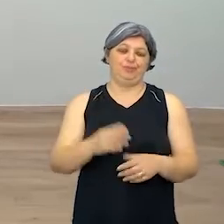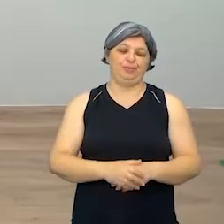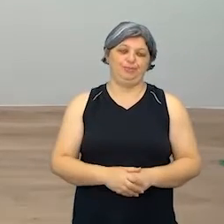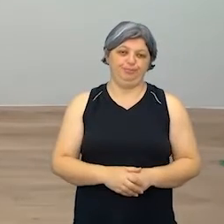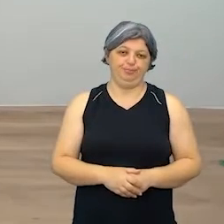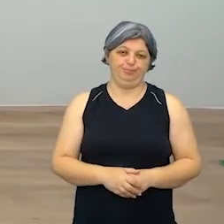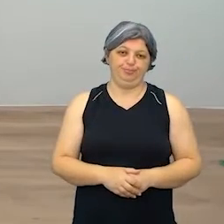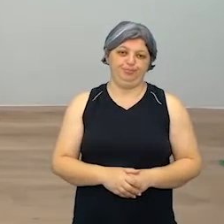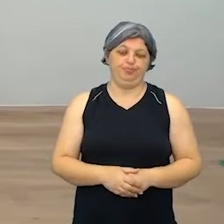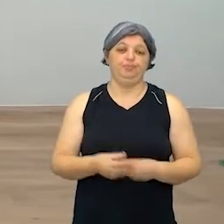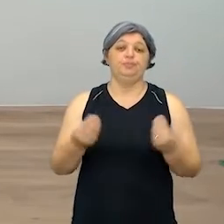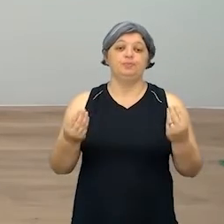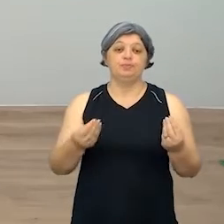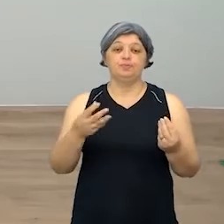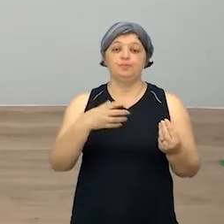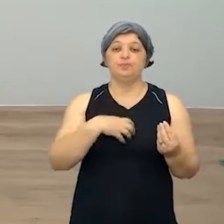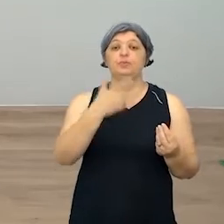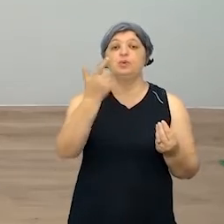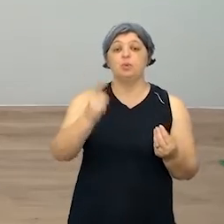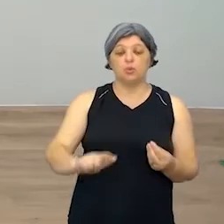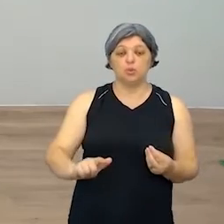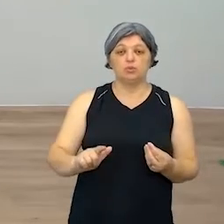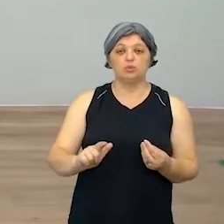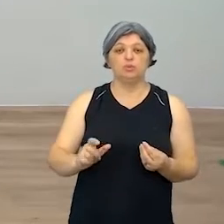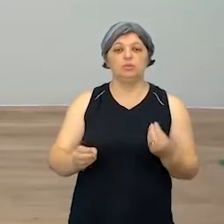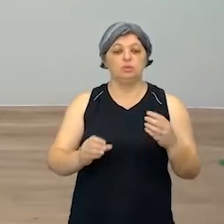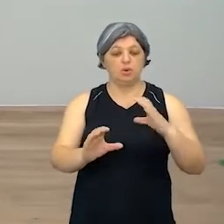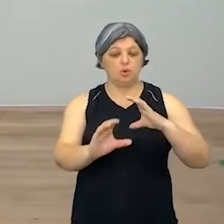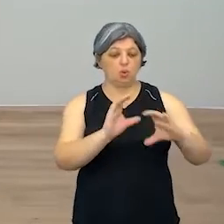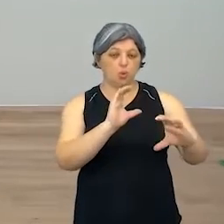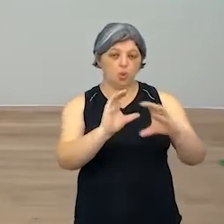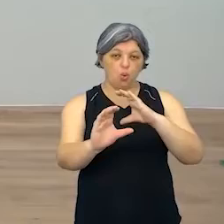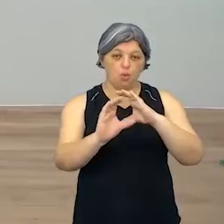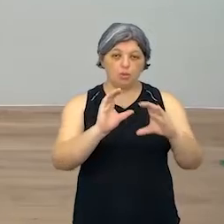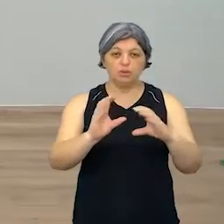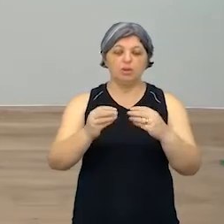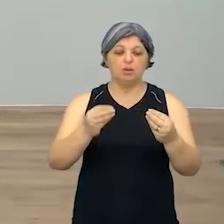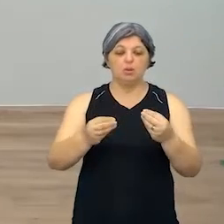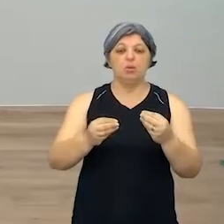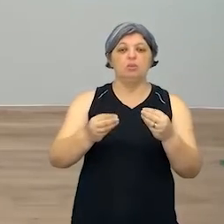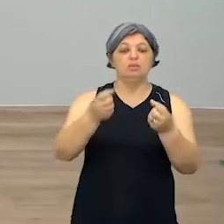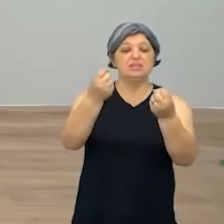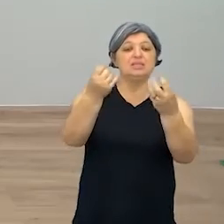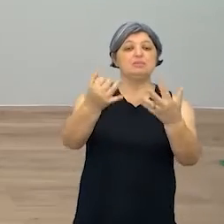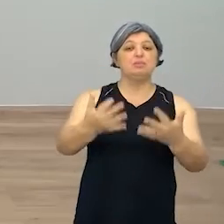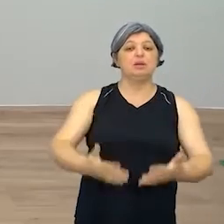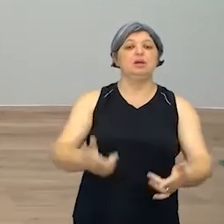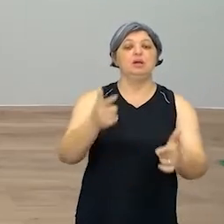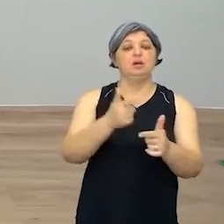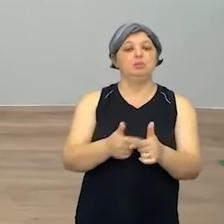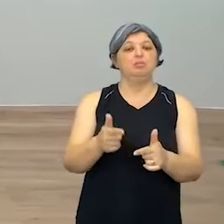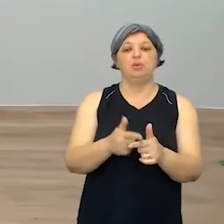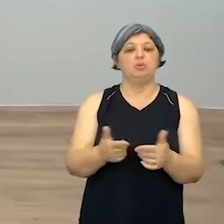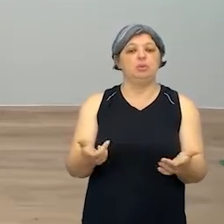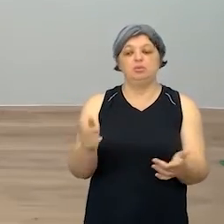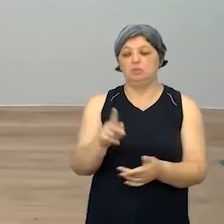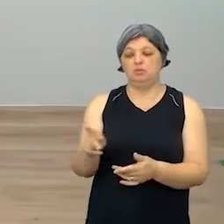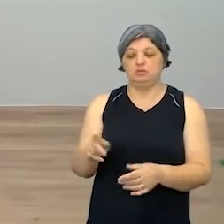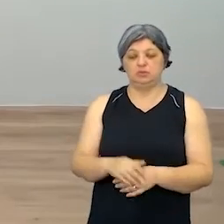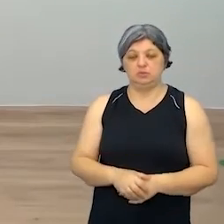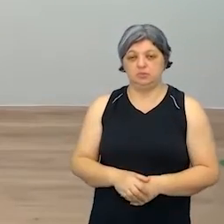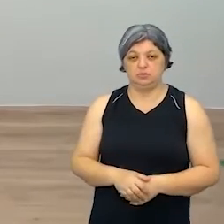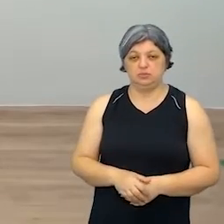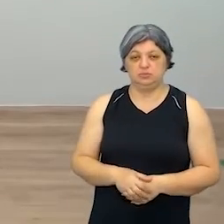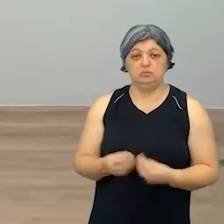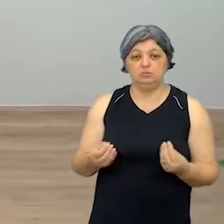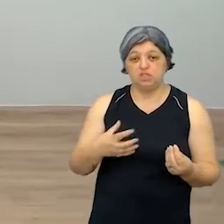que outra forma nós poderíamos comunicar esse problema? Quando a gente for explicar o problema para o professor, qual seria